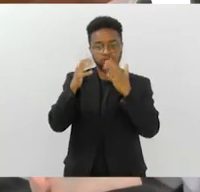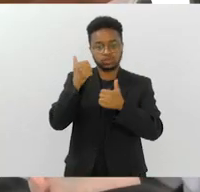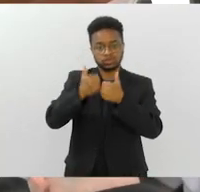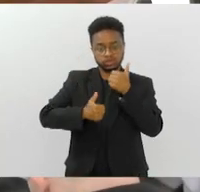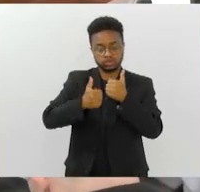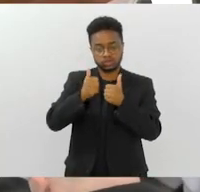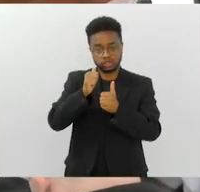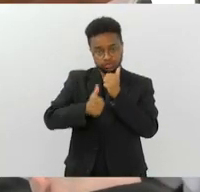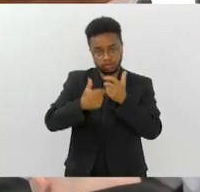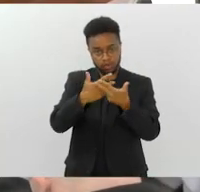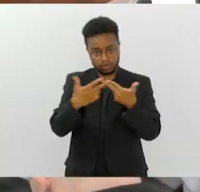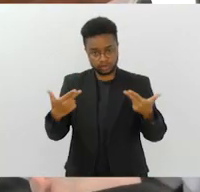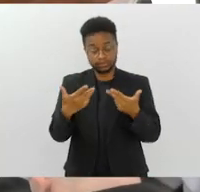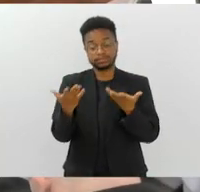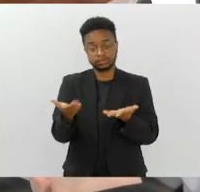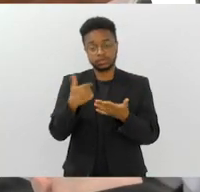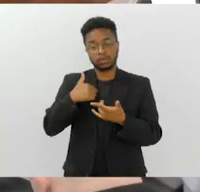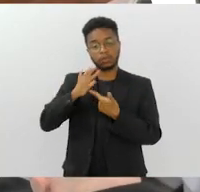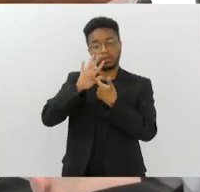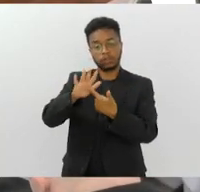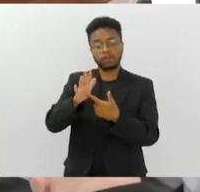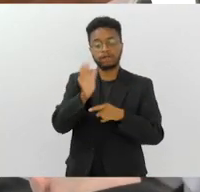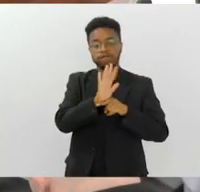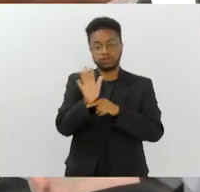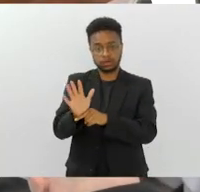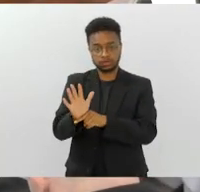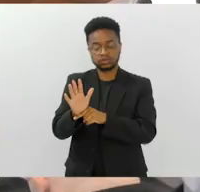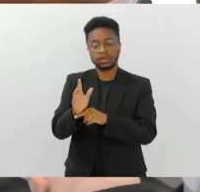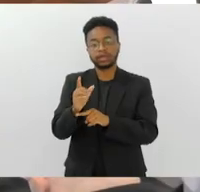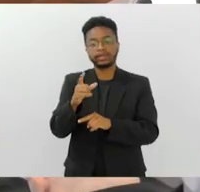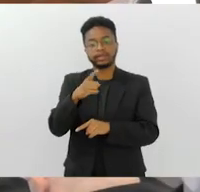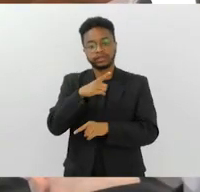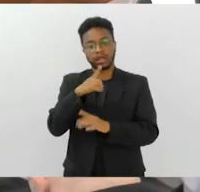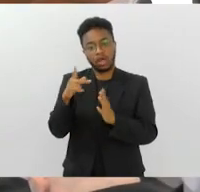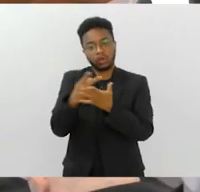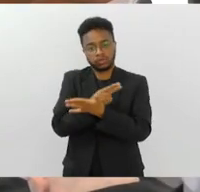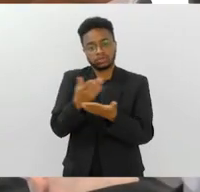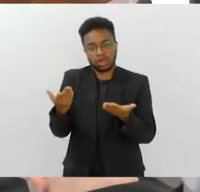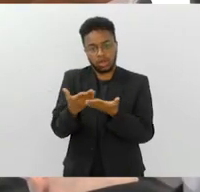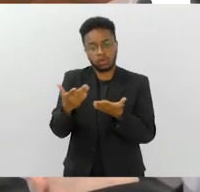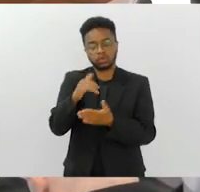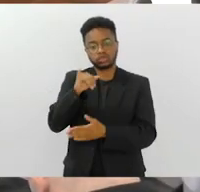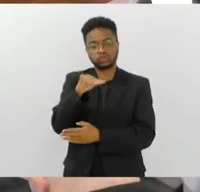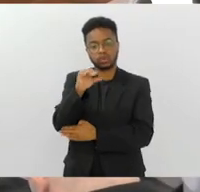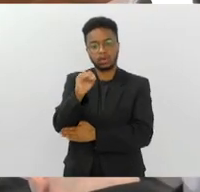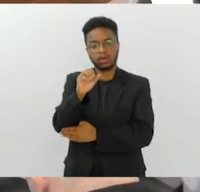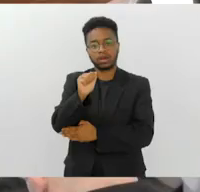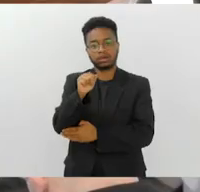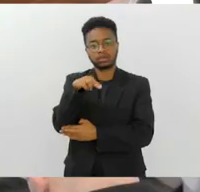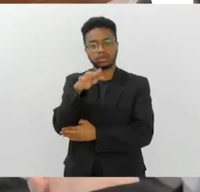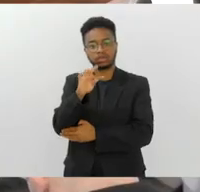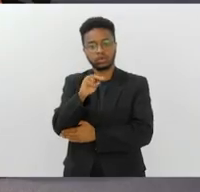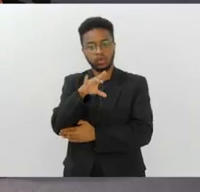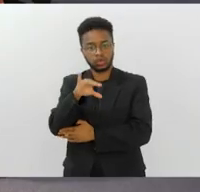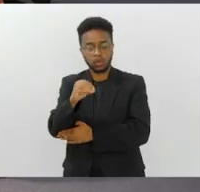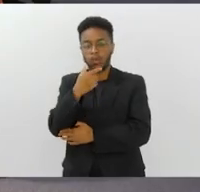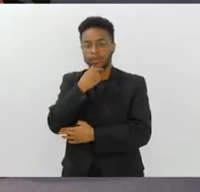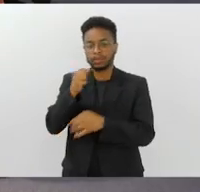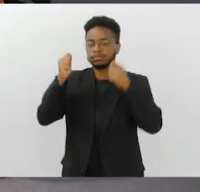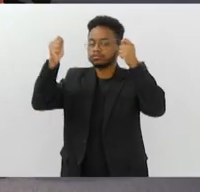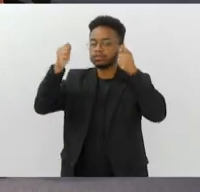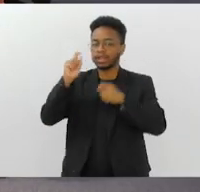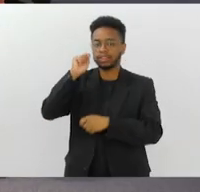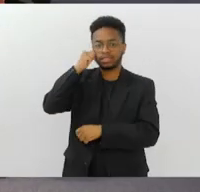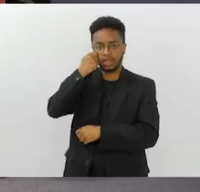como o vídeo foi apresentado eh tivemos o caso esse ano do João Antônio um torcedor Negro